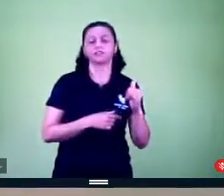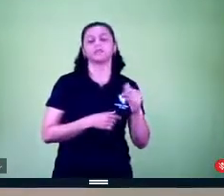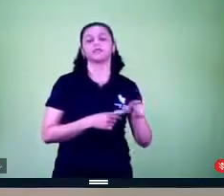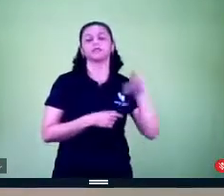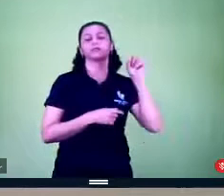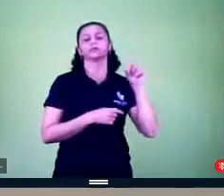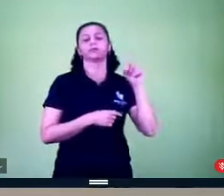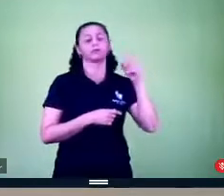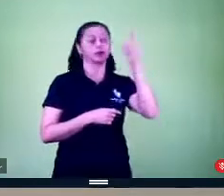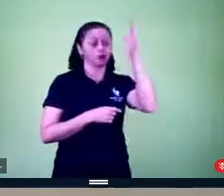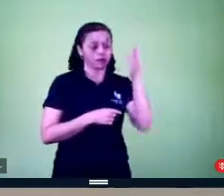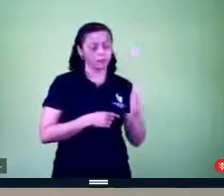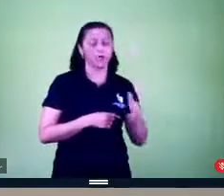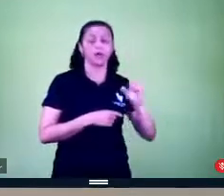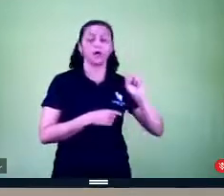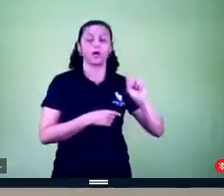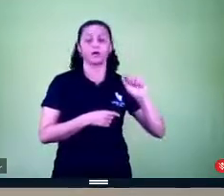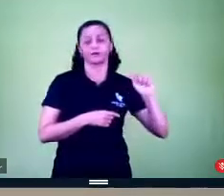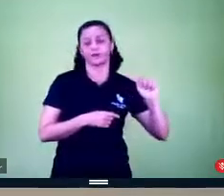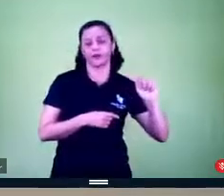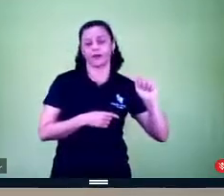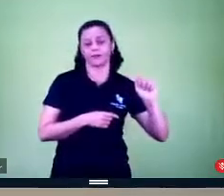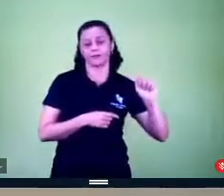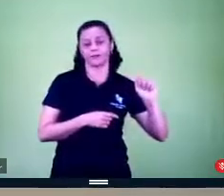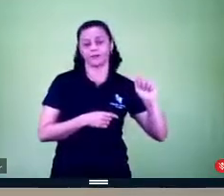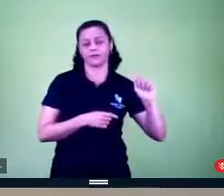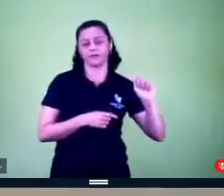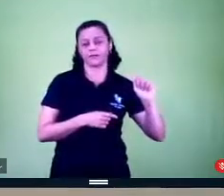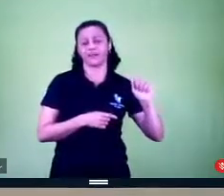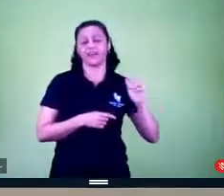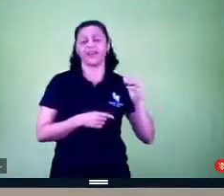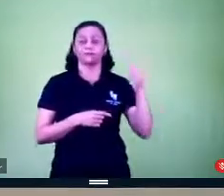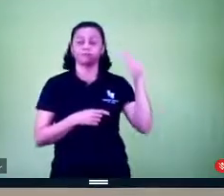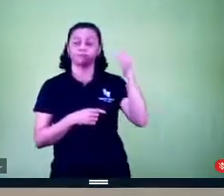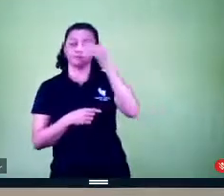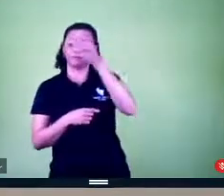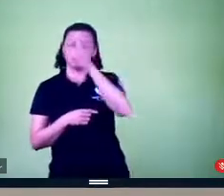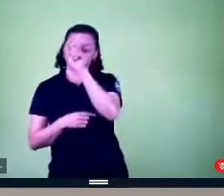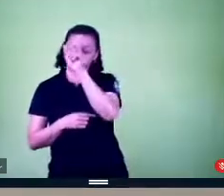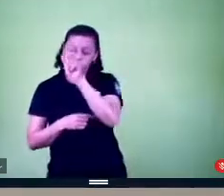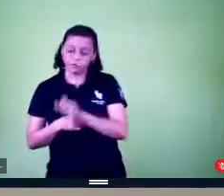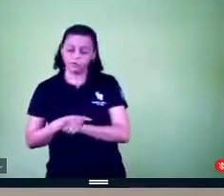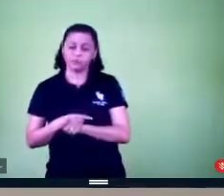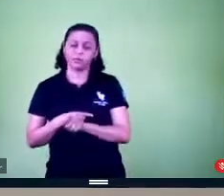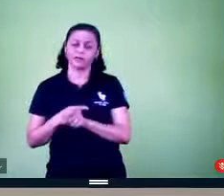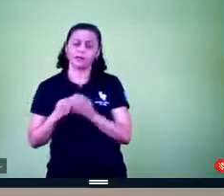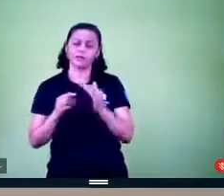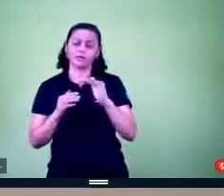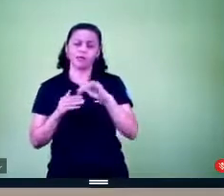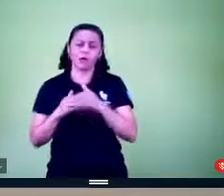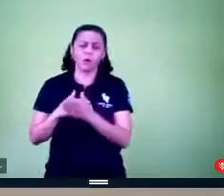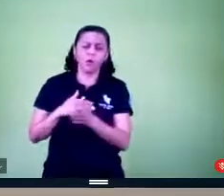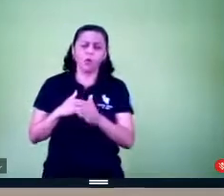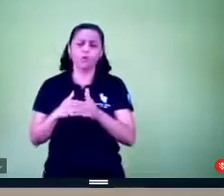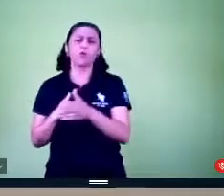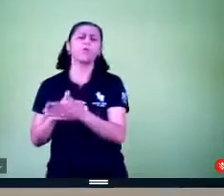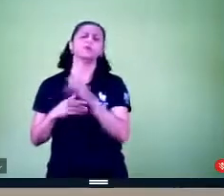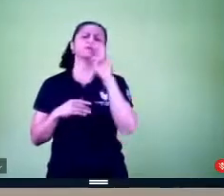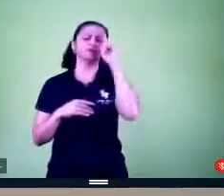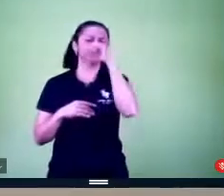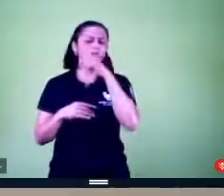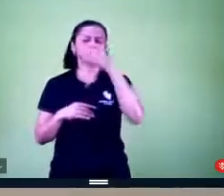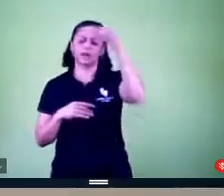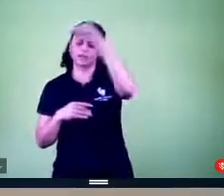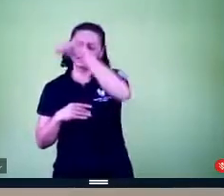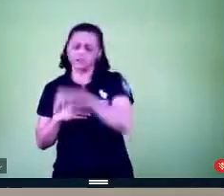aqui tem um caminho muito difícil, um caminho muito estreito, muitas curvas, né, para fazer, muita dificuldade para descer. A menor parcela